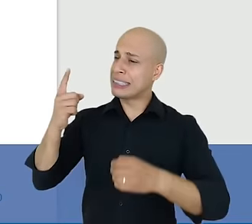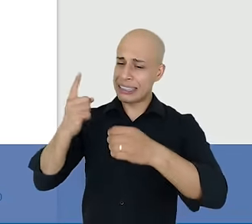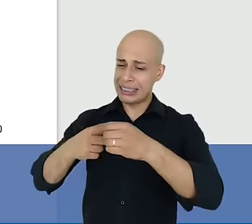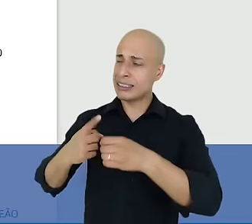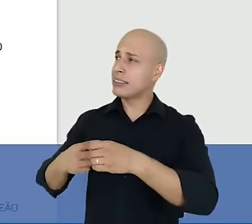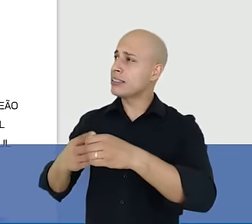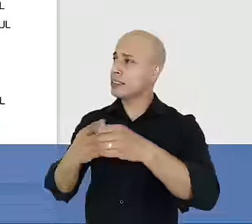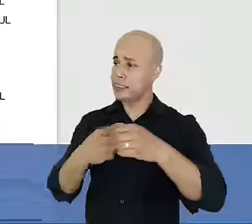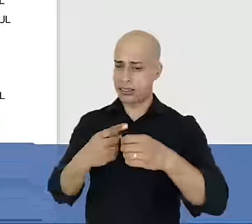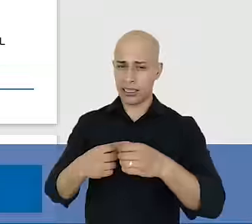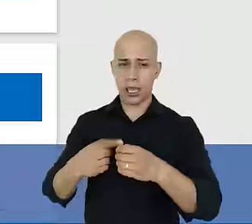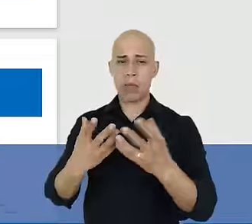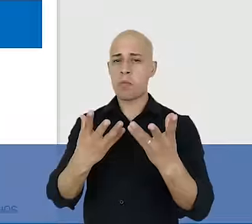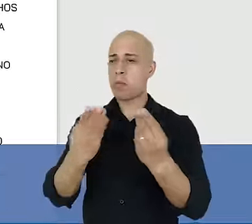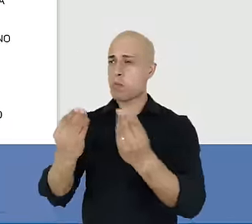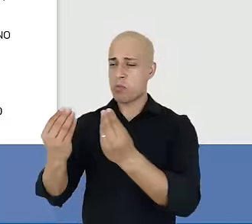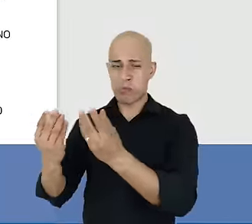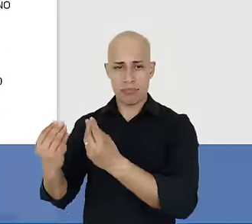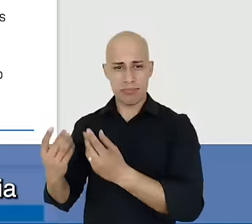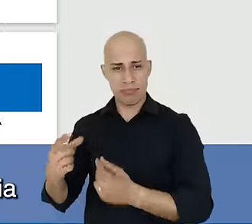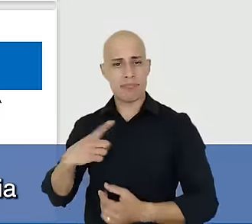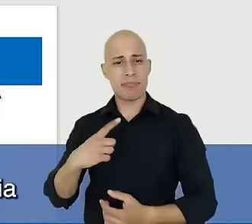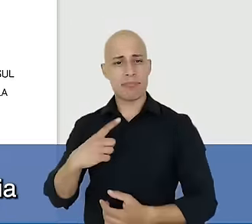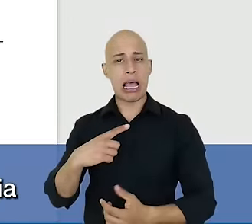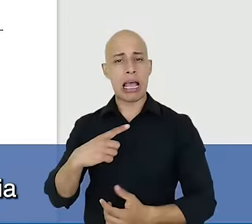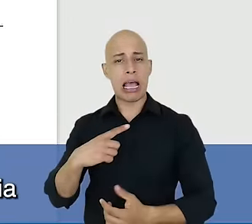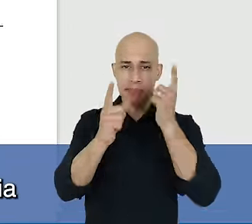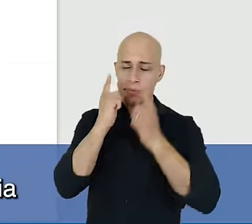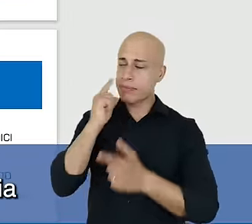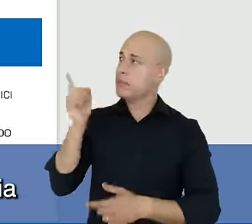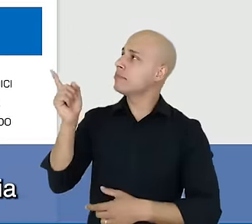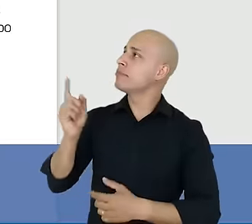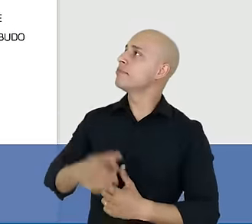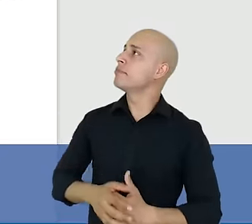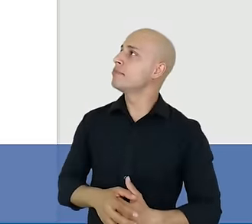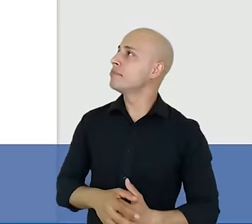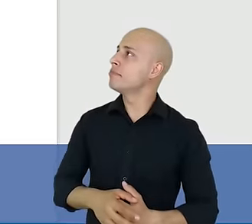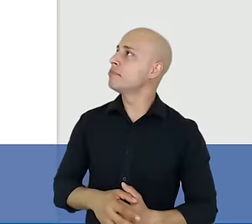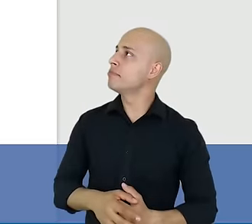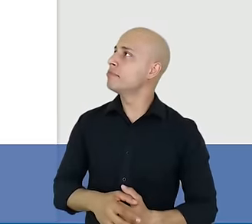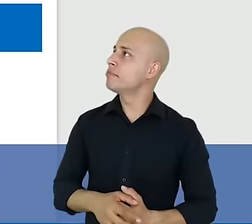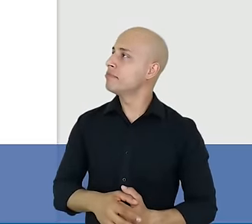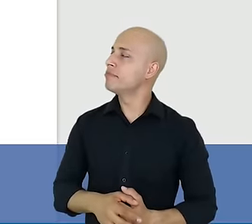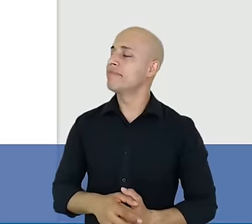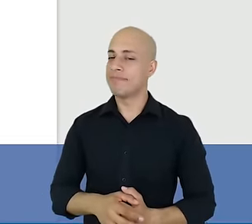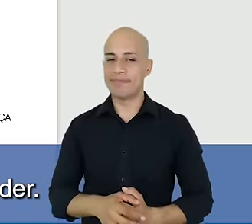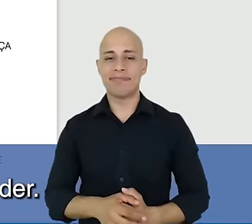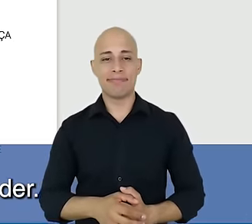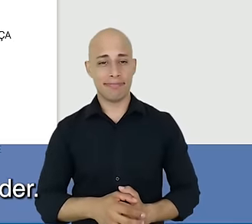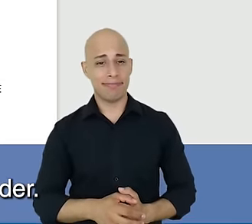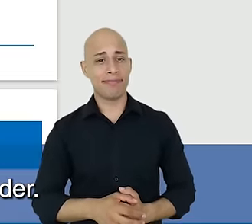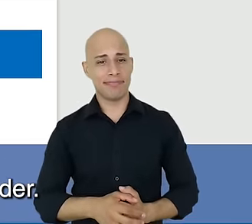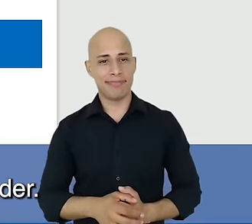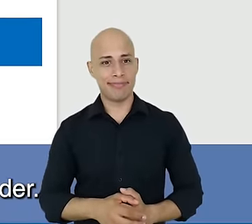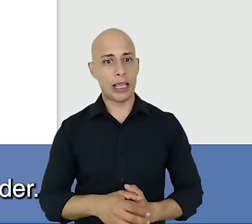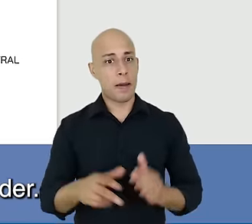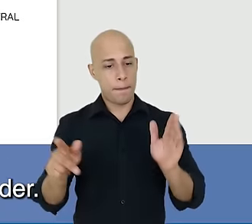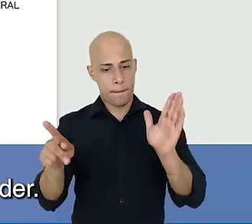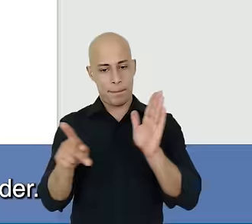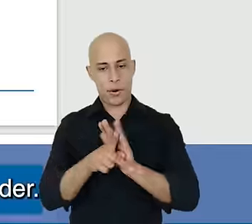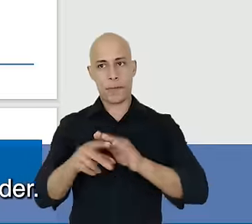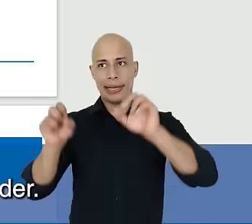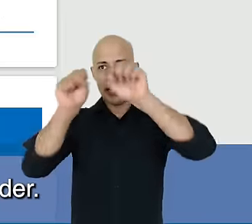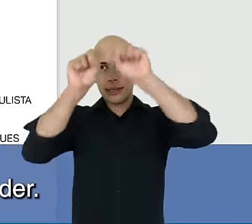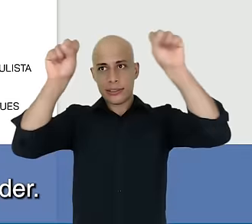Teresina consegue fazer uso Rio Grande do Norte R Grand dolência bastante ó tudo isso aqui é layout que o sistema